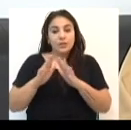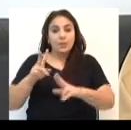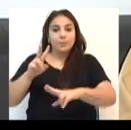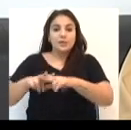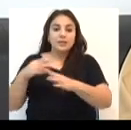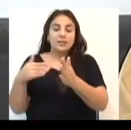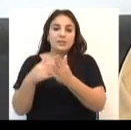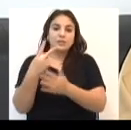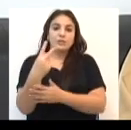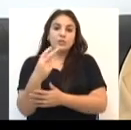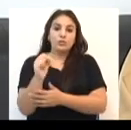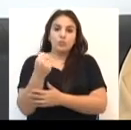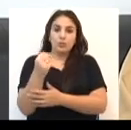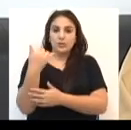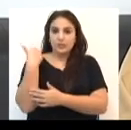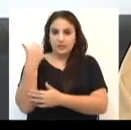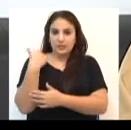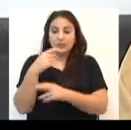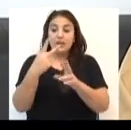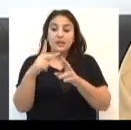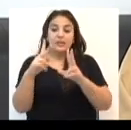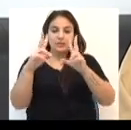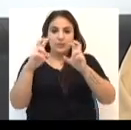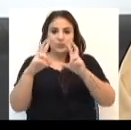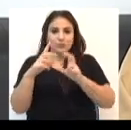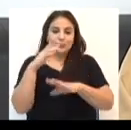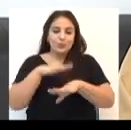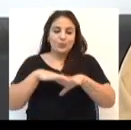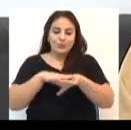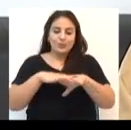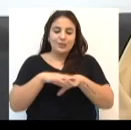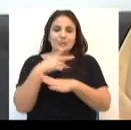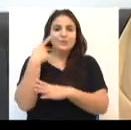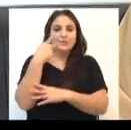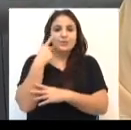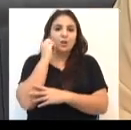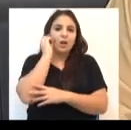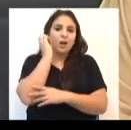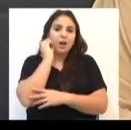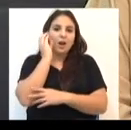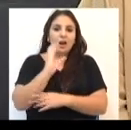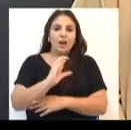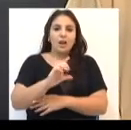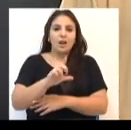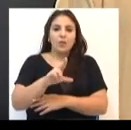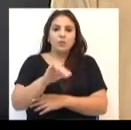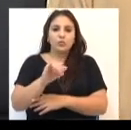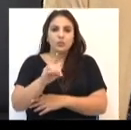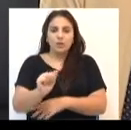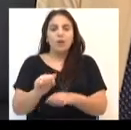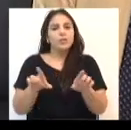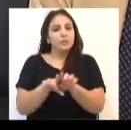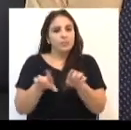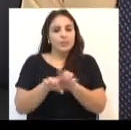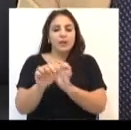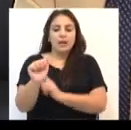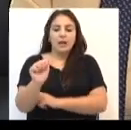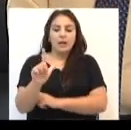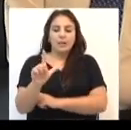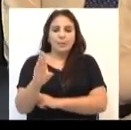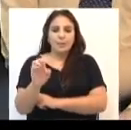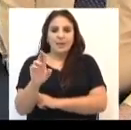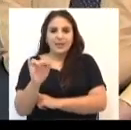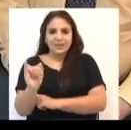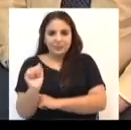os 28 anos de idade. Sobre este assunto, então, eu converso com a vereadora Cláudia Fulaneto e com o também vereador Alberi